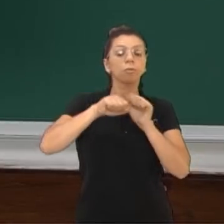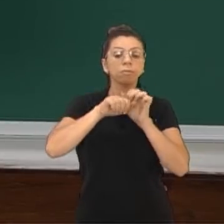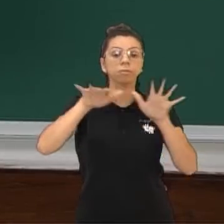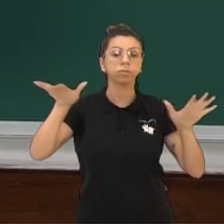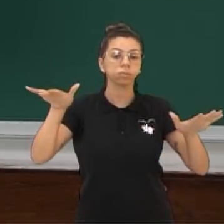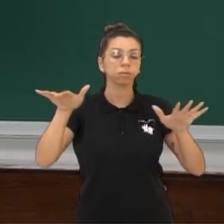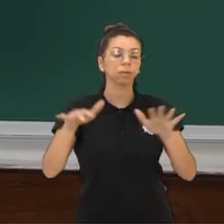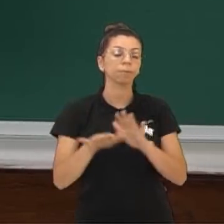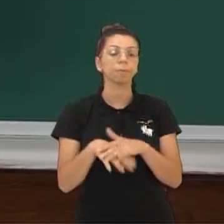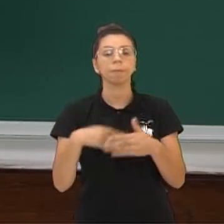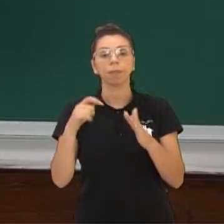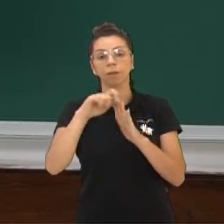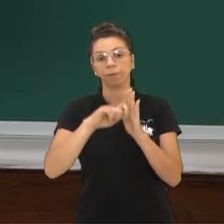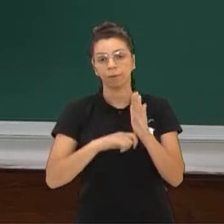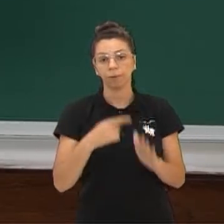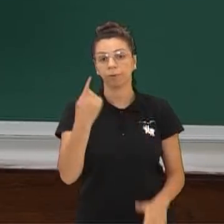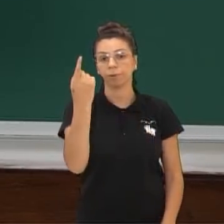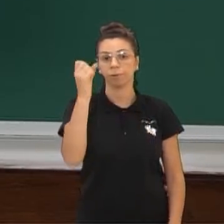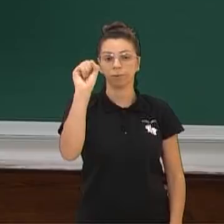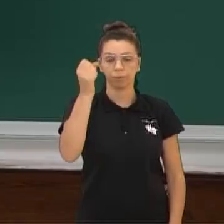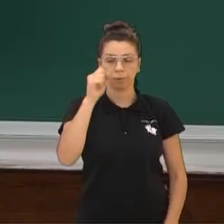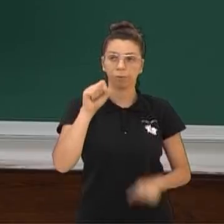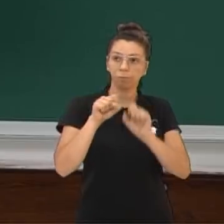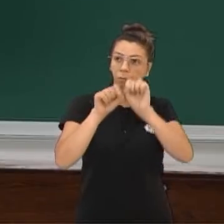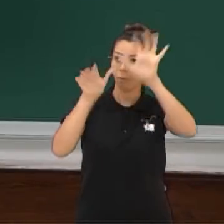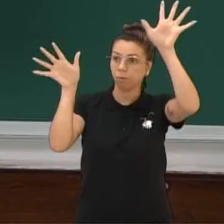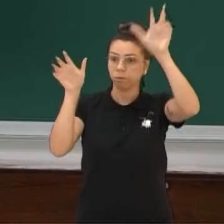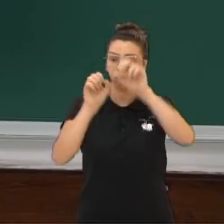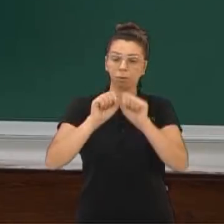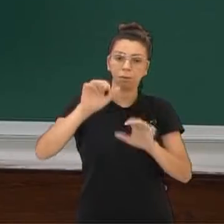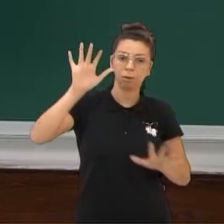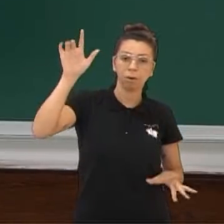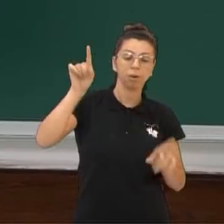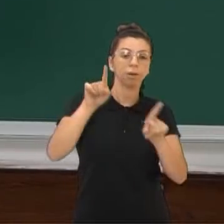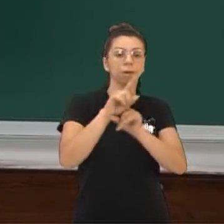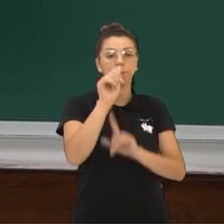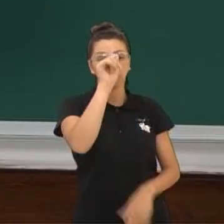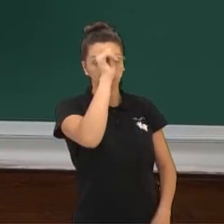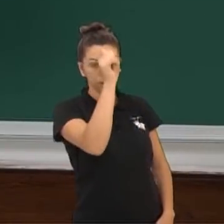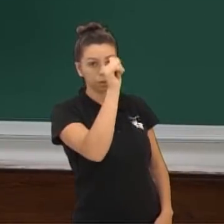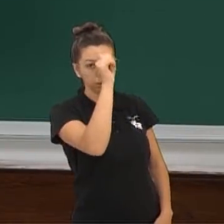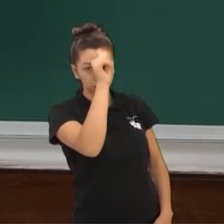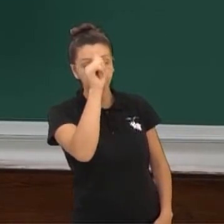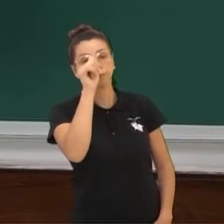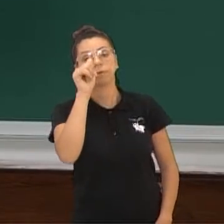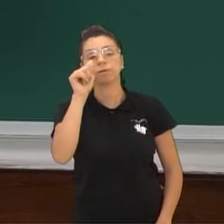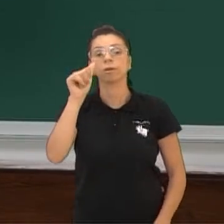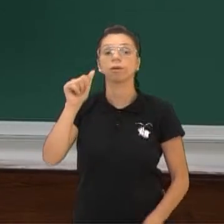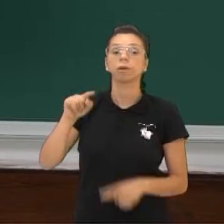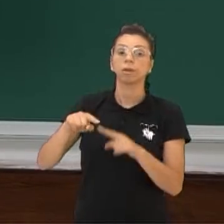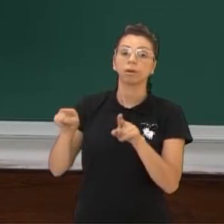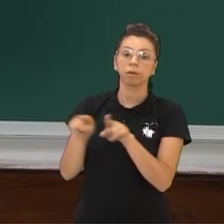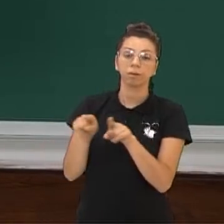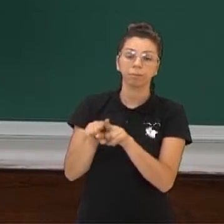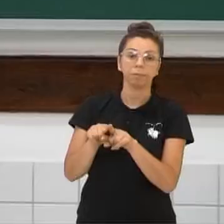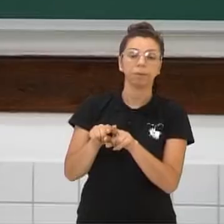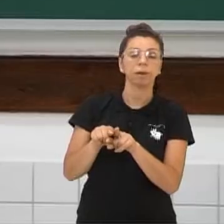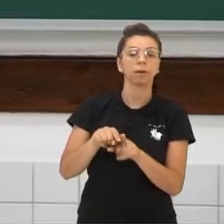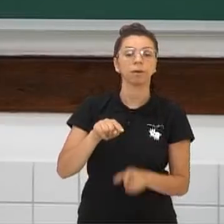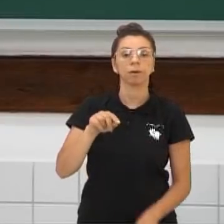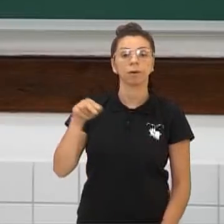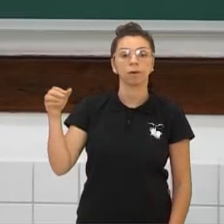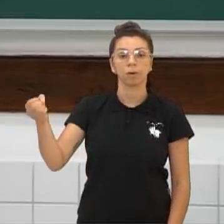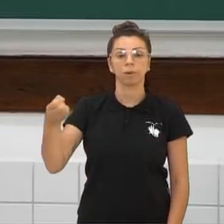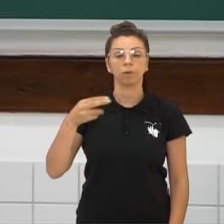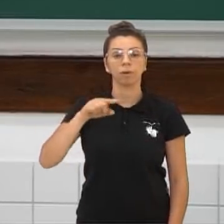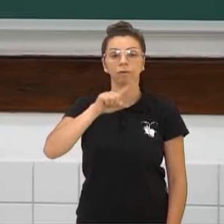de expandir para essas regiões todas, ela começou a expandir também para a Índia, Austrália e Nova Zelândia. Então, veja, só